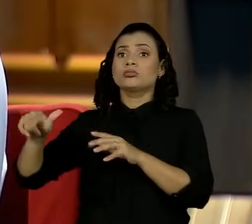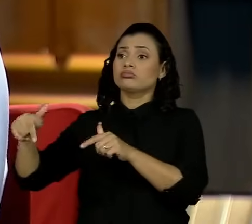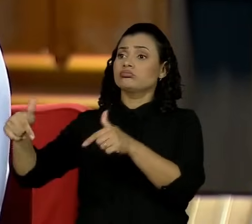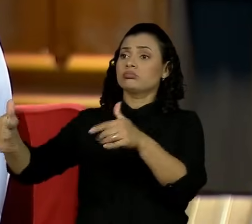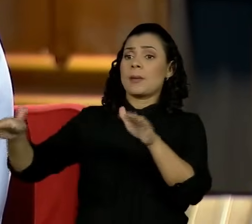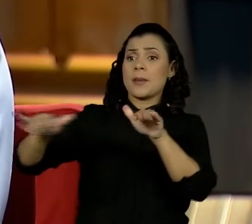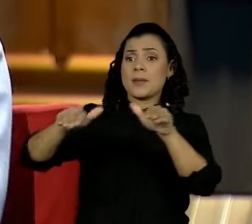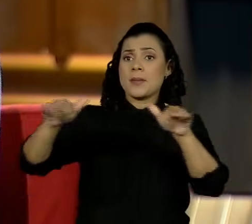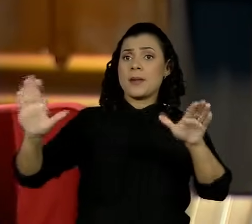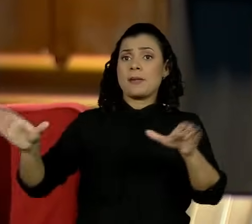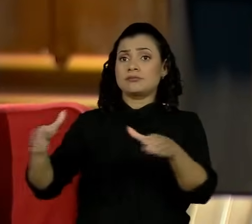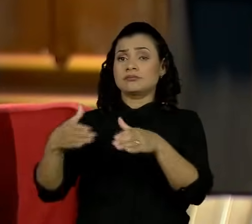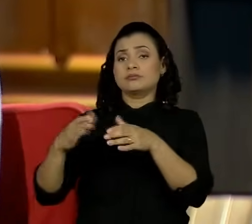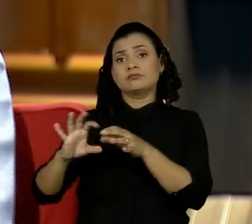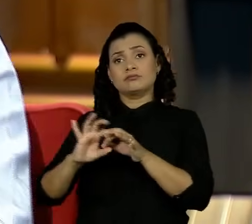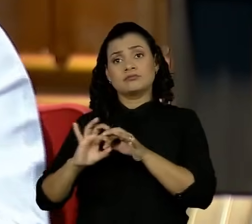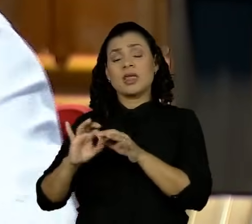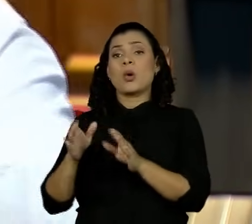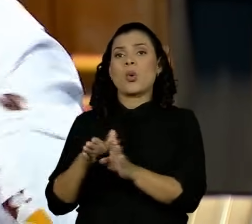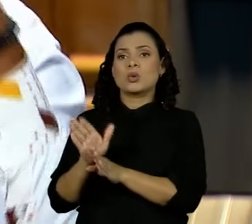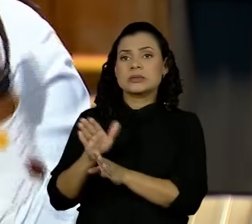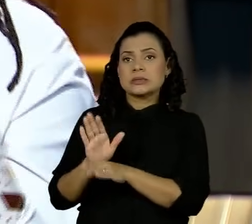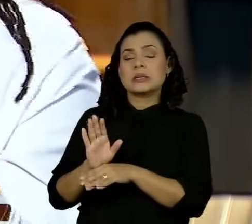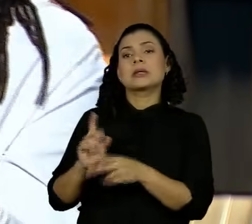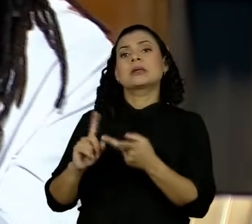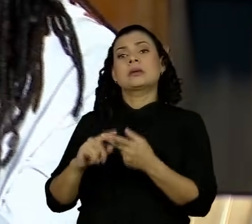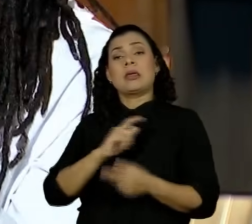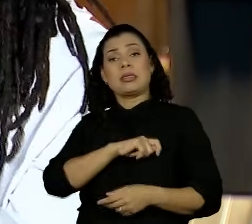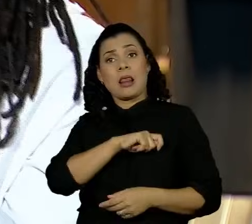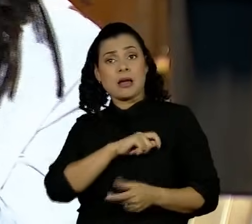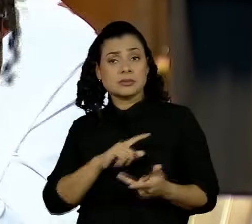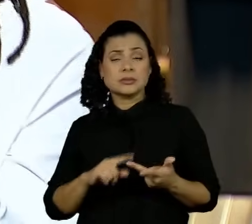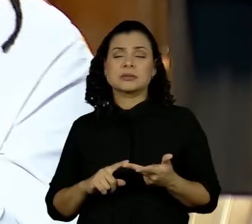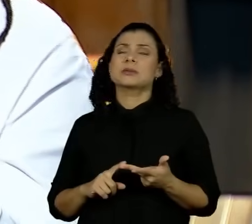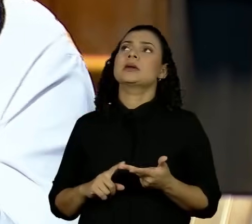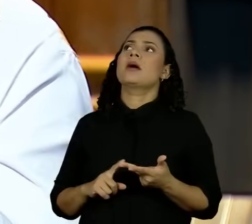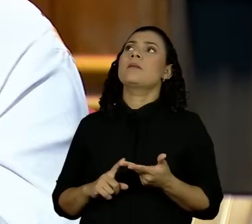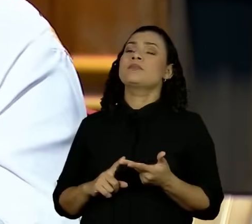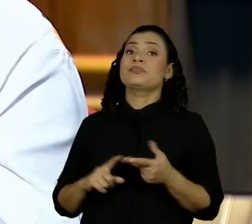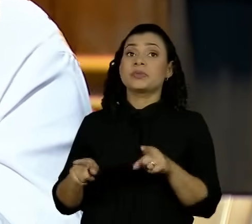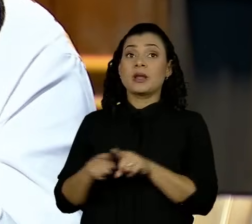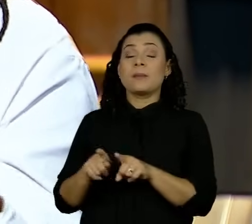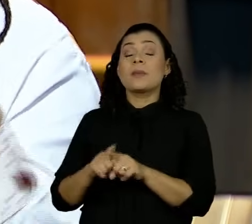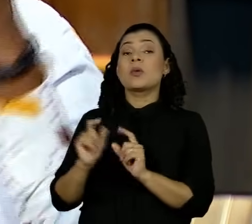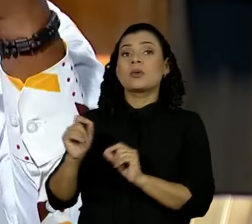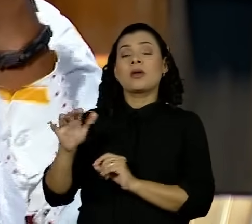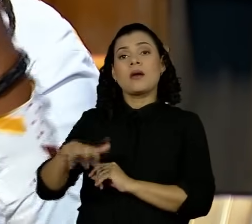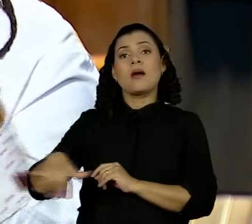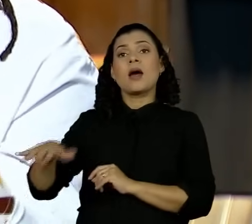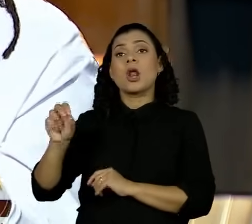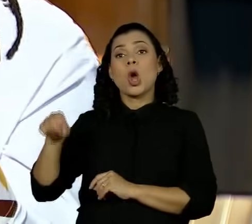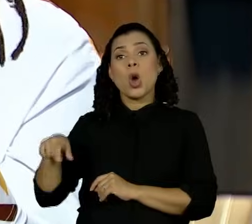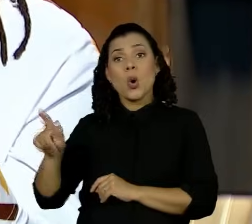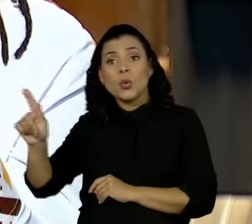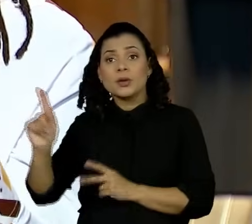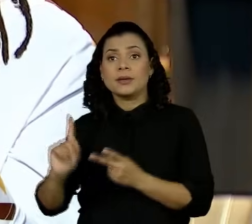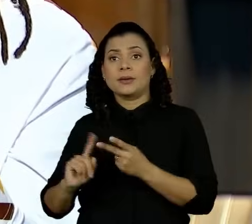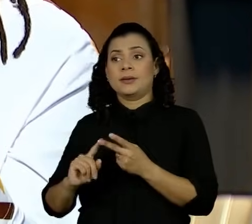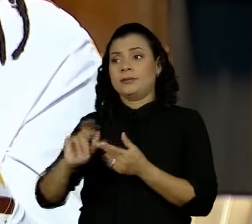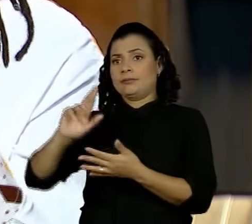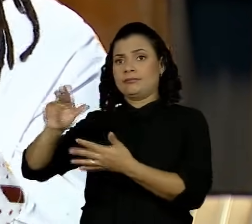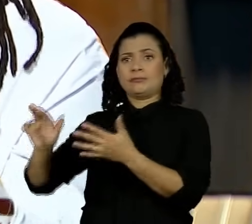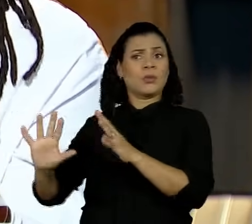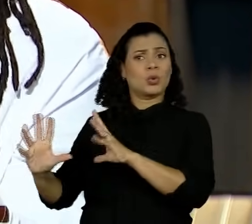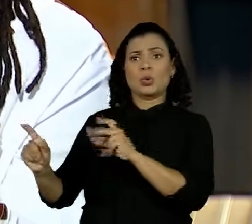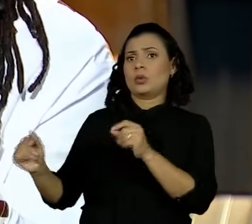esse espaço, os conselhos, delegacias, o terceiro setor, enfim, para que todos possam, de